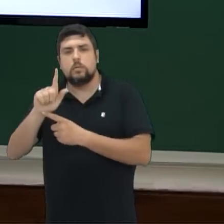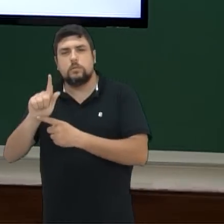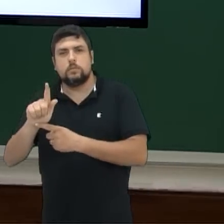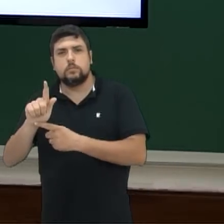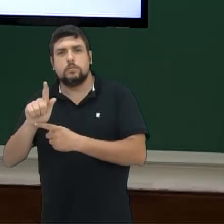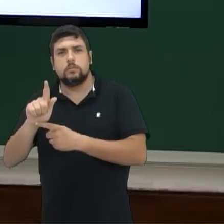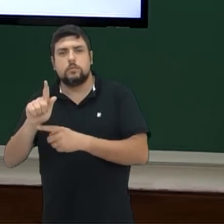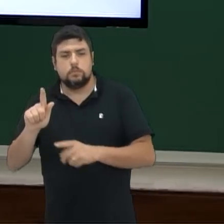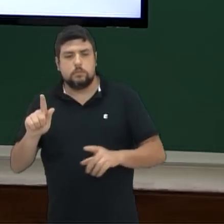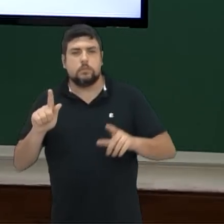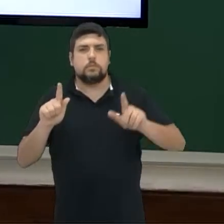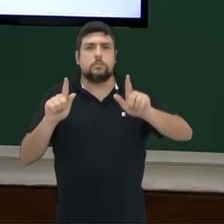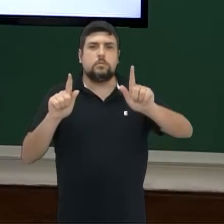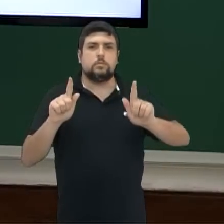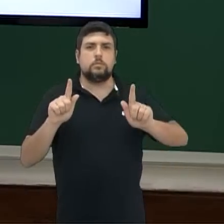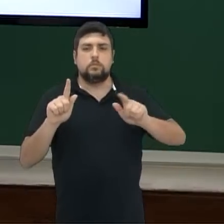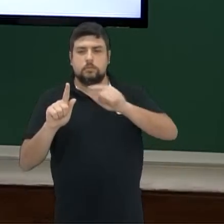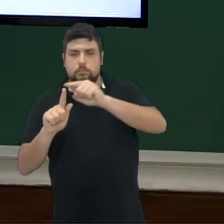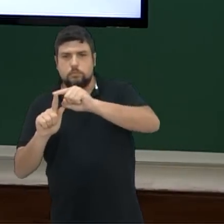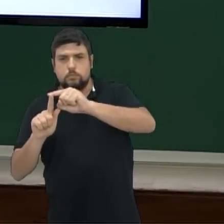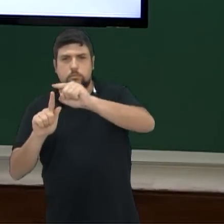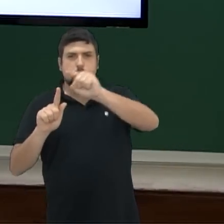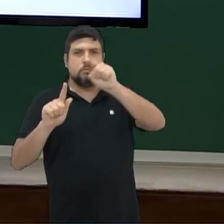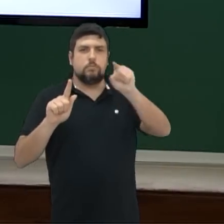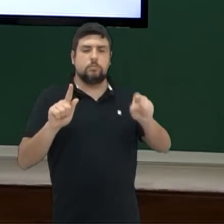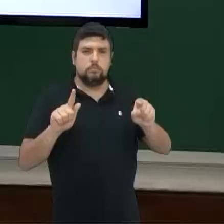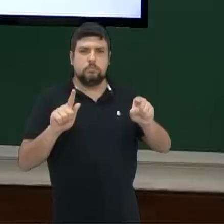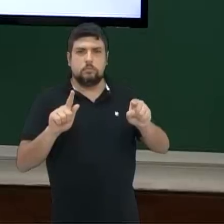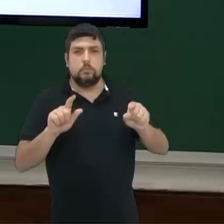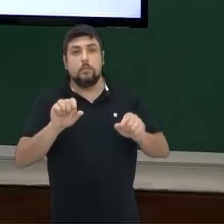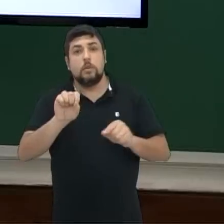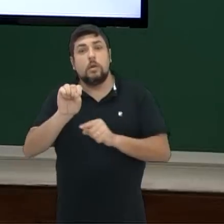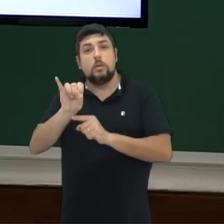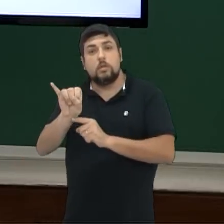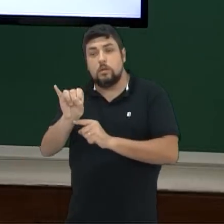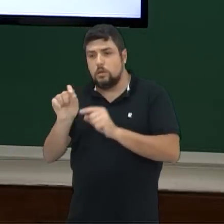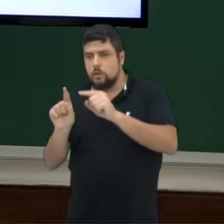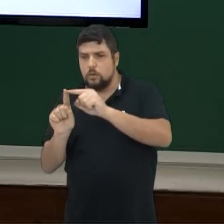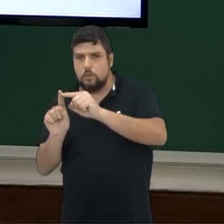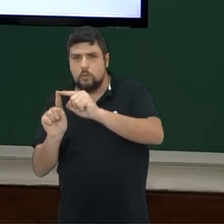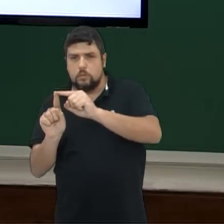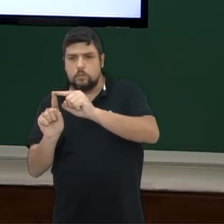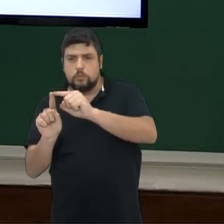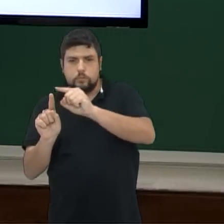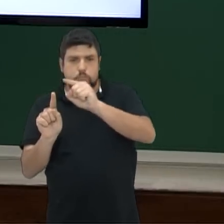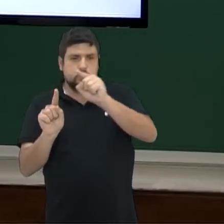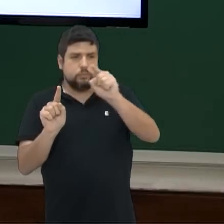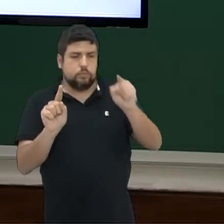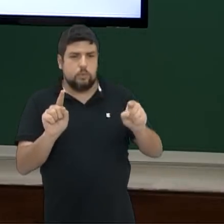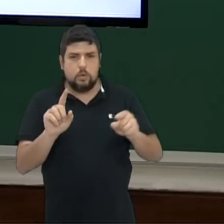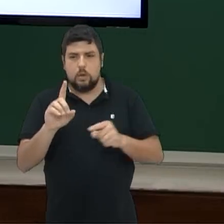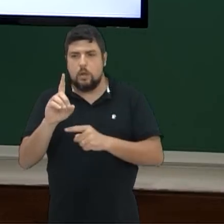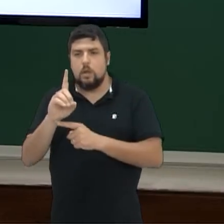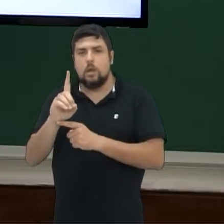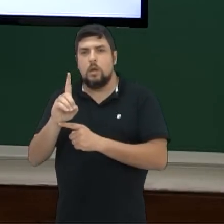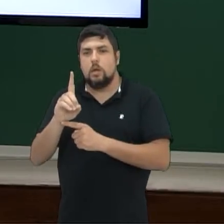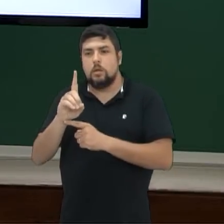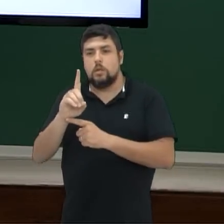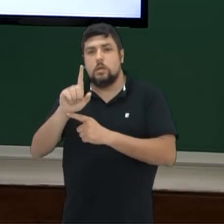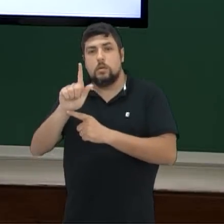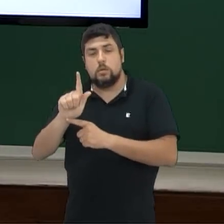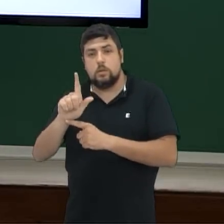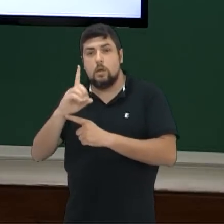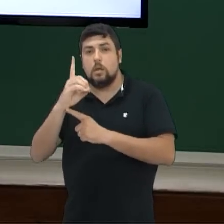e essa, que é a primeira unidade, está na direita da unidade final, que é a grama. Se a gente tivesse que transformar decigrama em